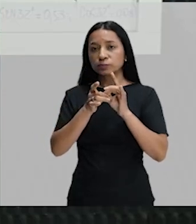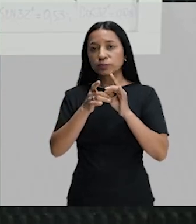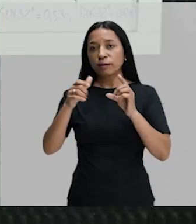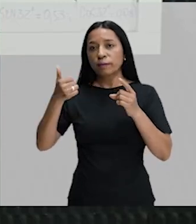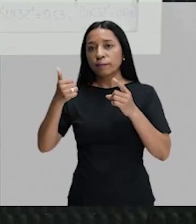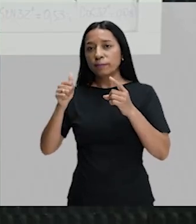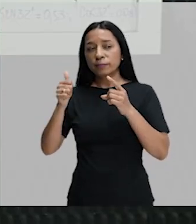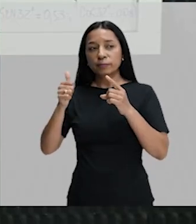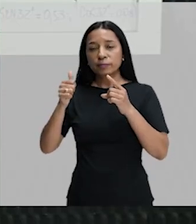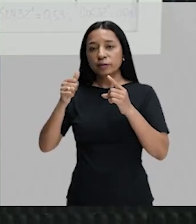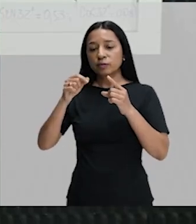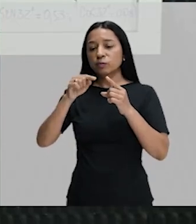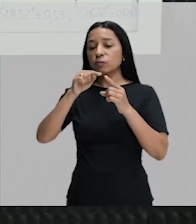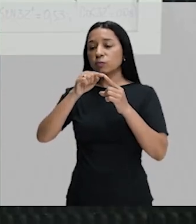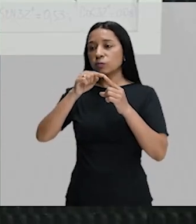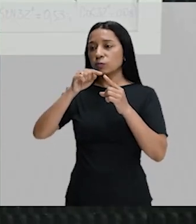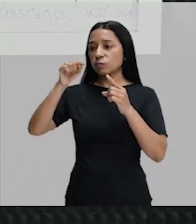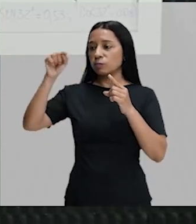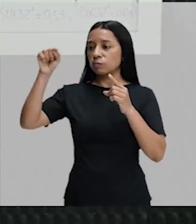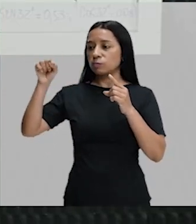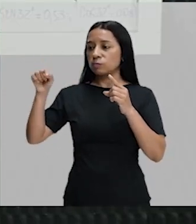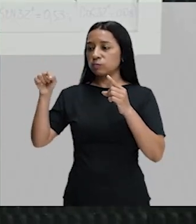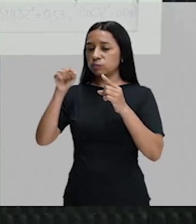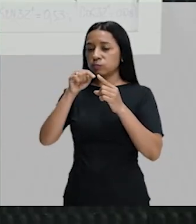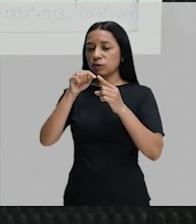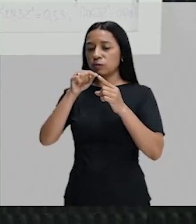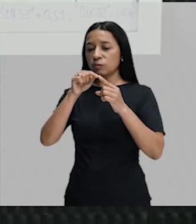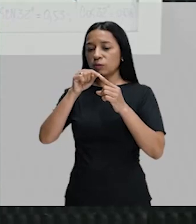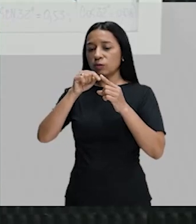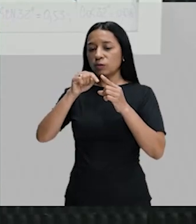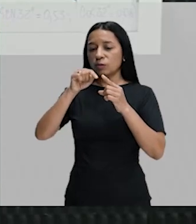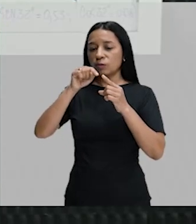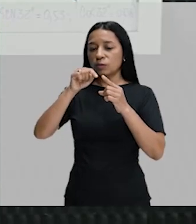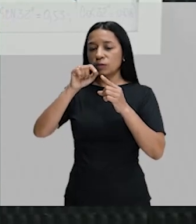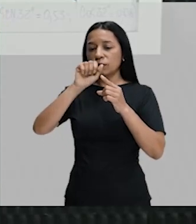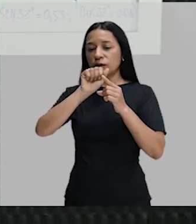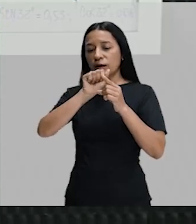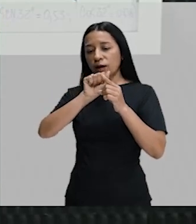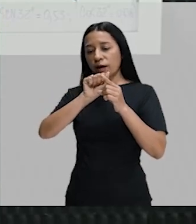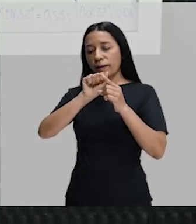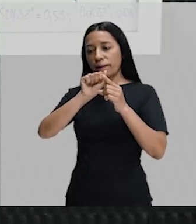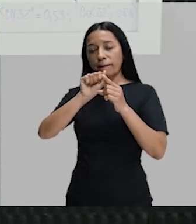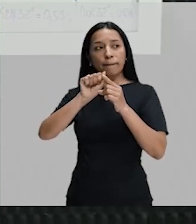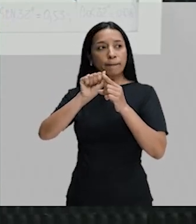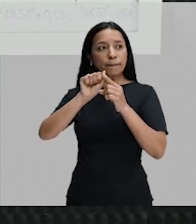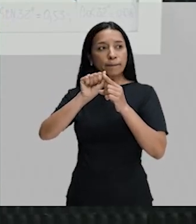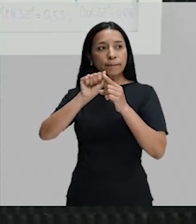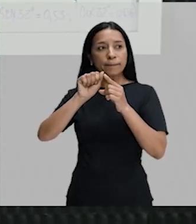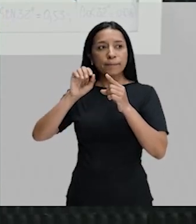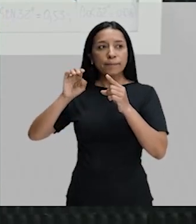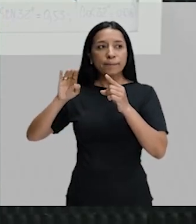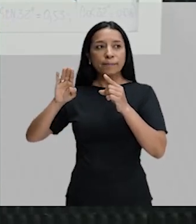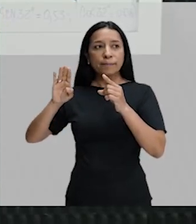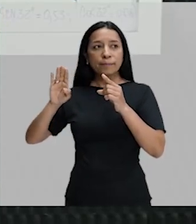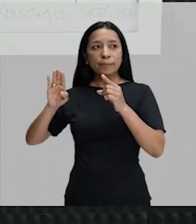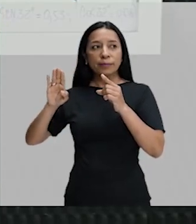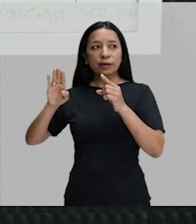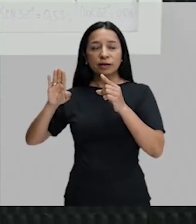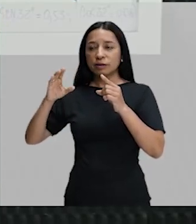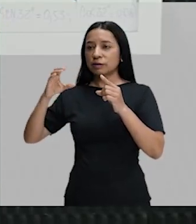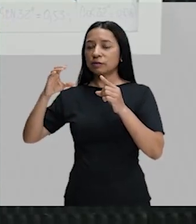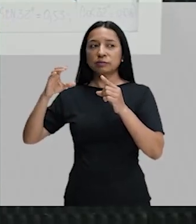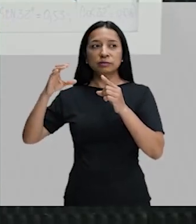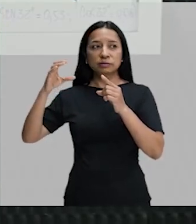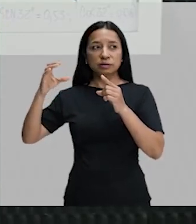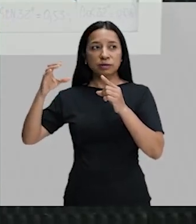eles compartilham o mesmo ângulo, tá? O triângulo ABC, o triângulo AED e o